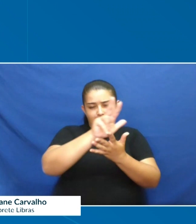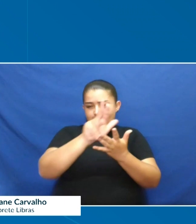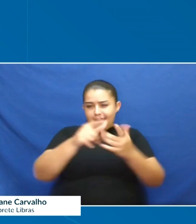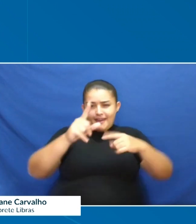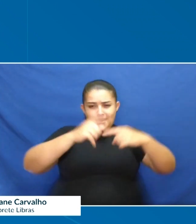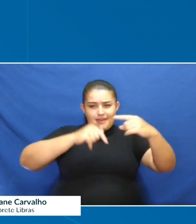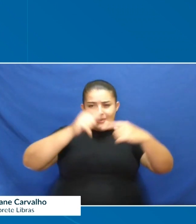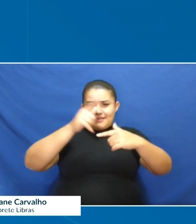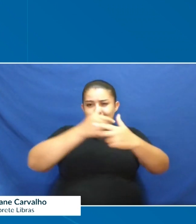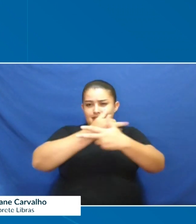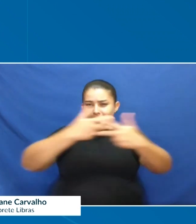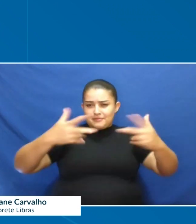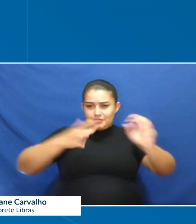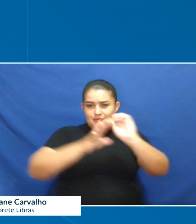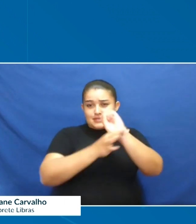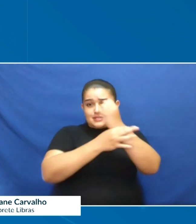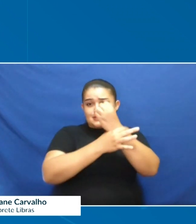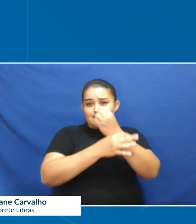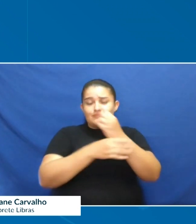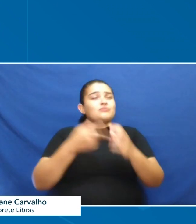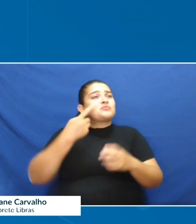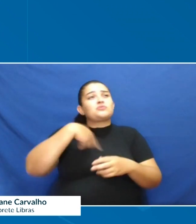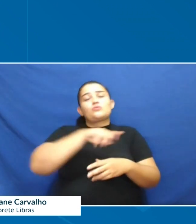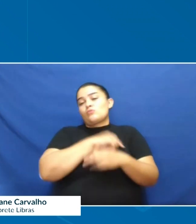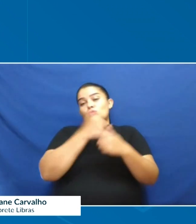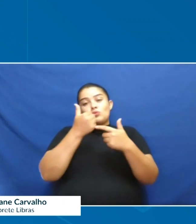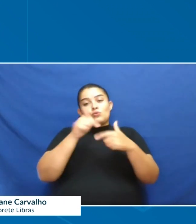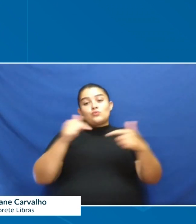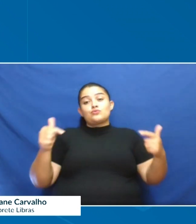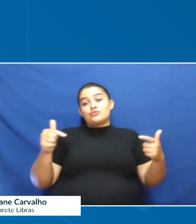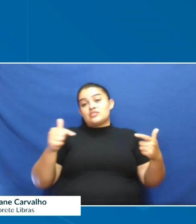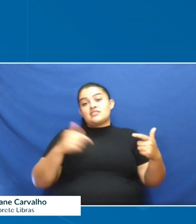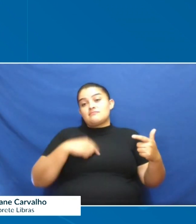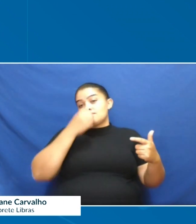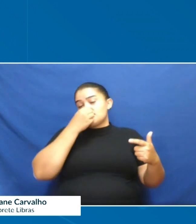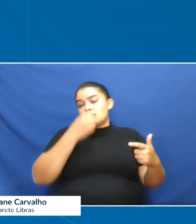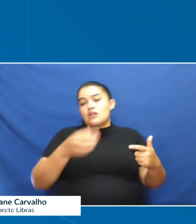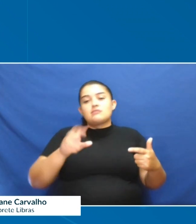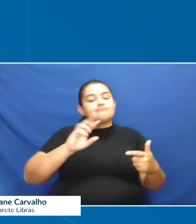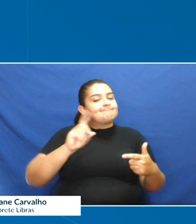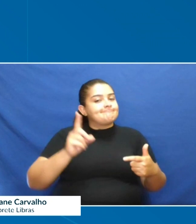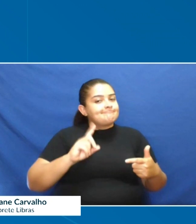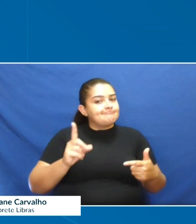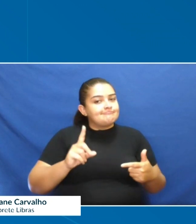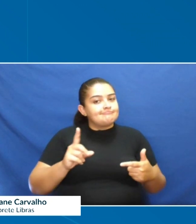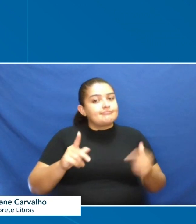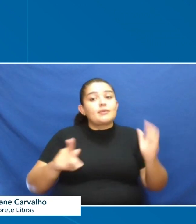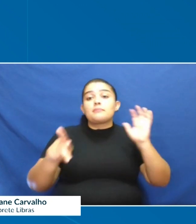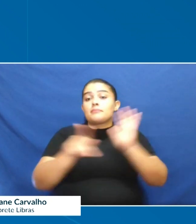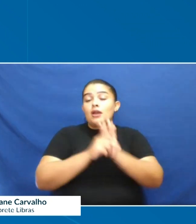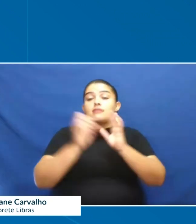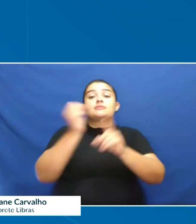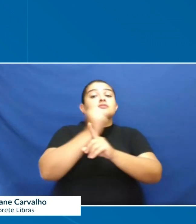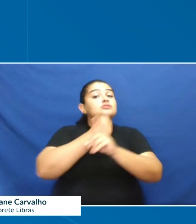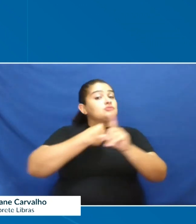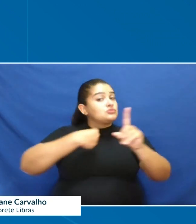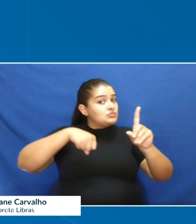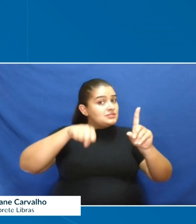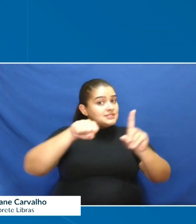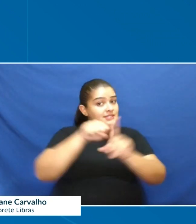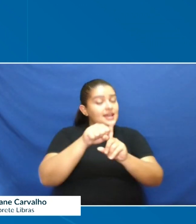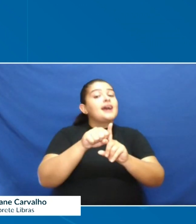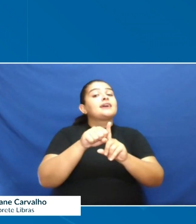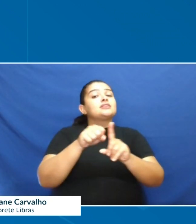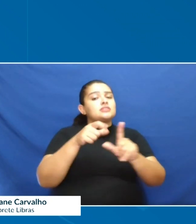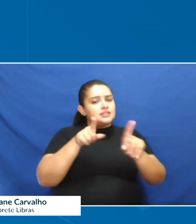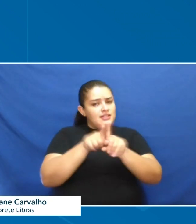materiais médicos. Nós não tivemos uma reação boa das empresas. Foi a própria sociedade civil, as universidades tiveram um